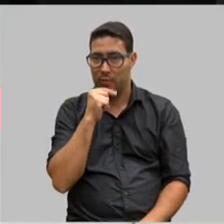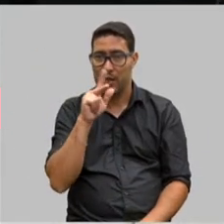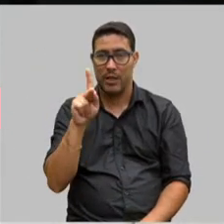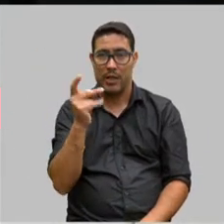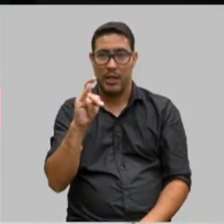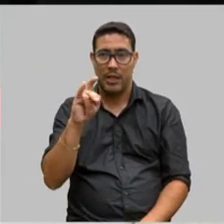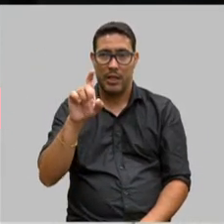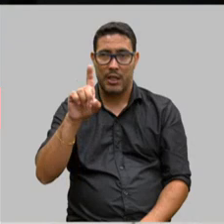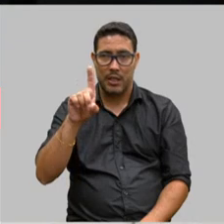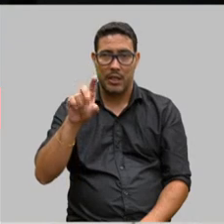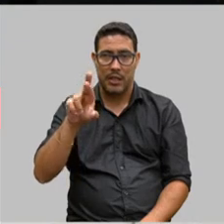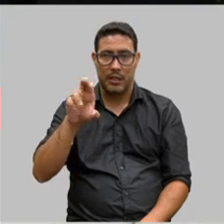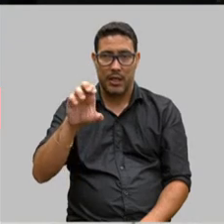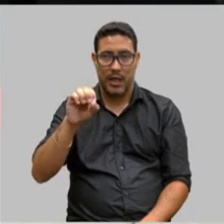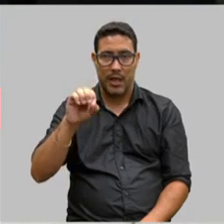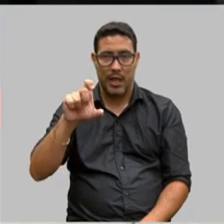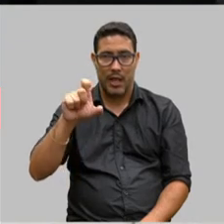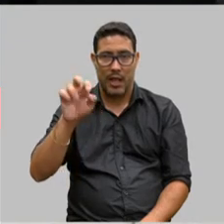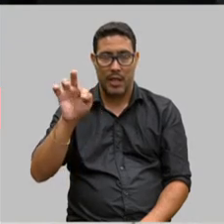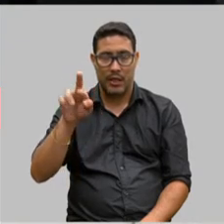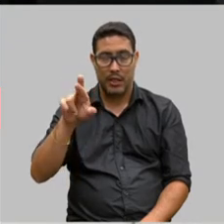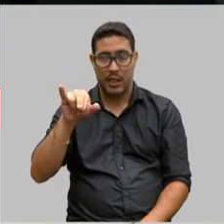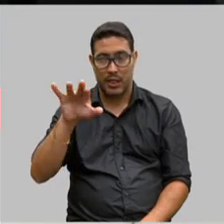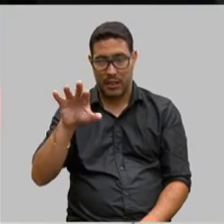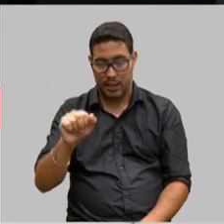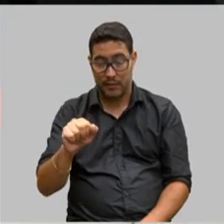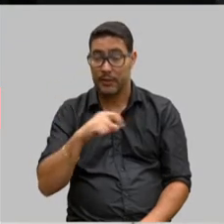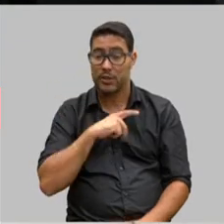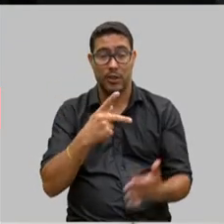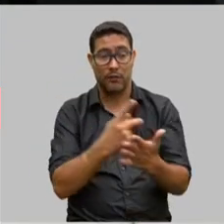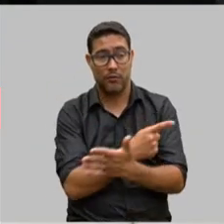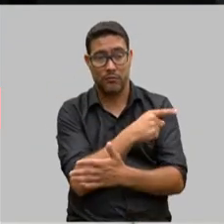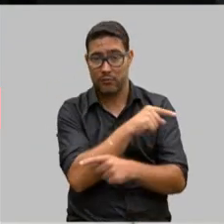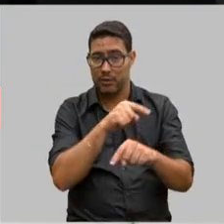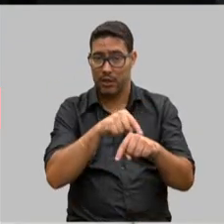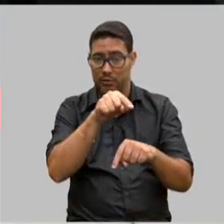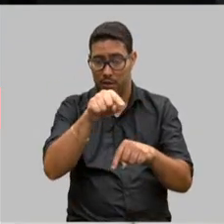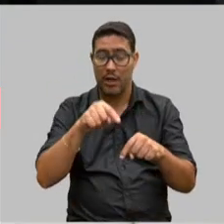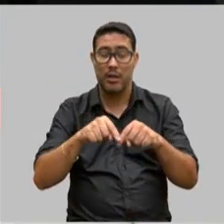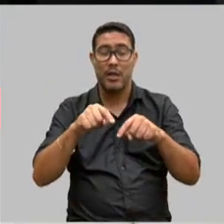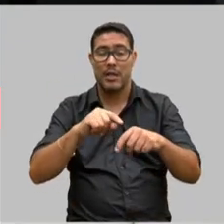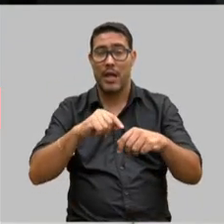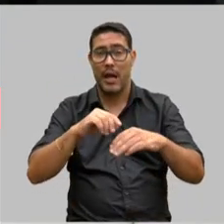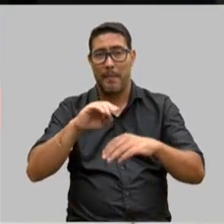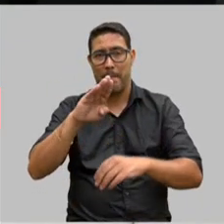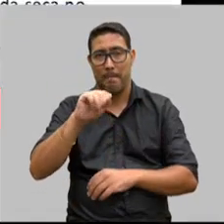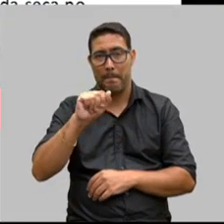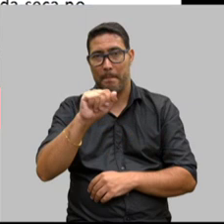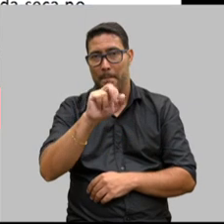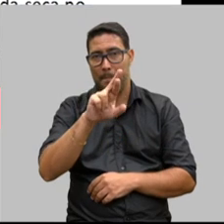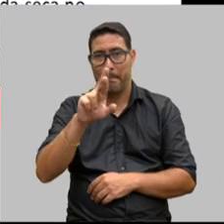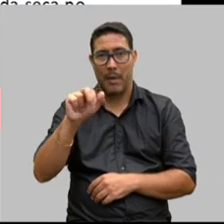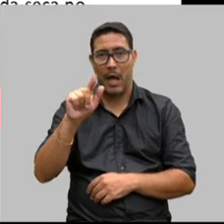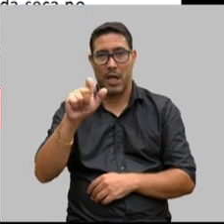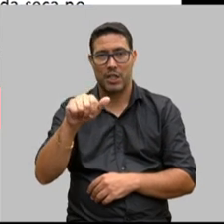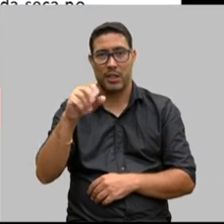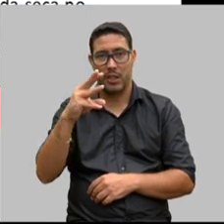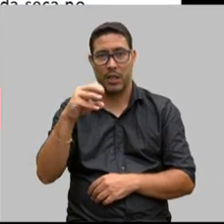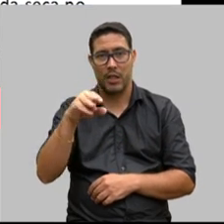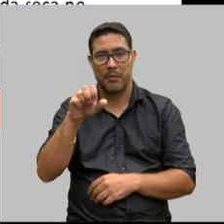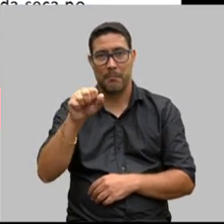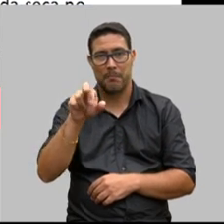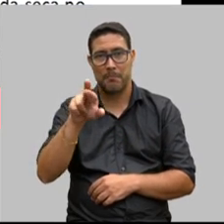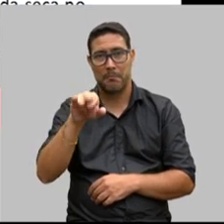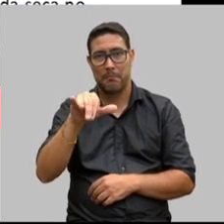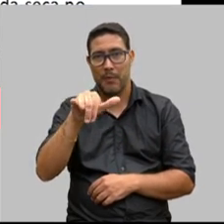e nós tivemos um caso em que a barragem de Três Marias ela ficou totalmente seca, as turbinas